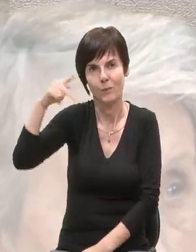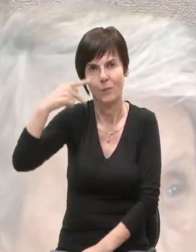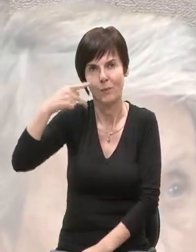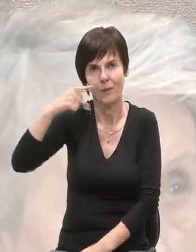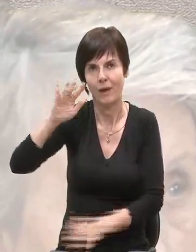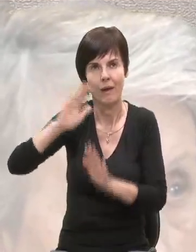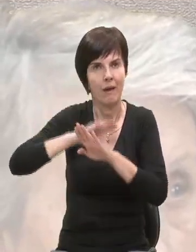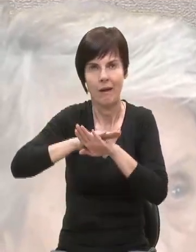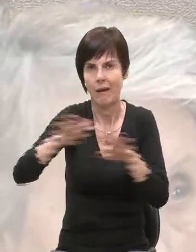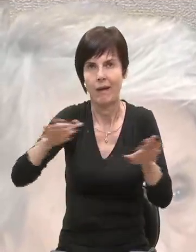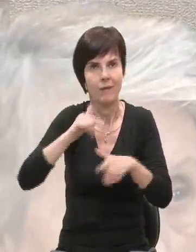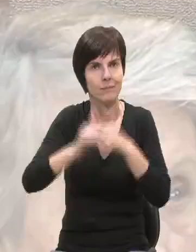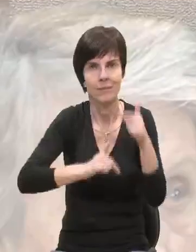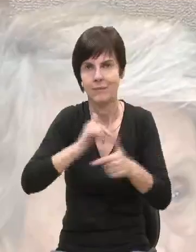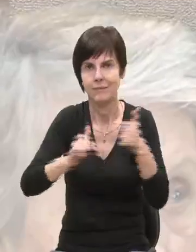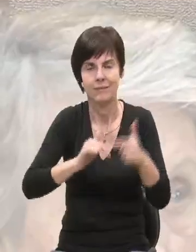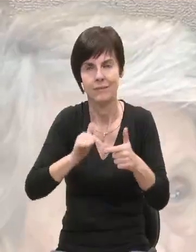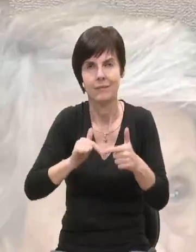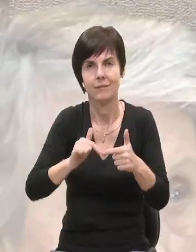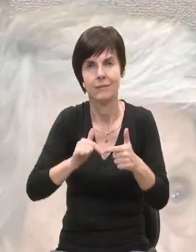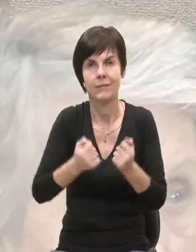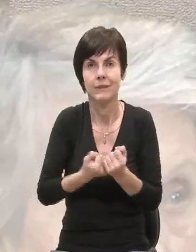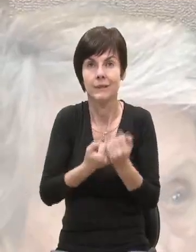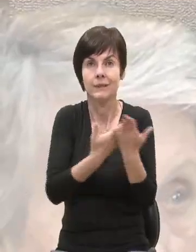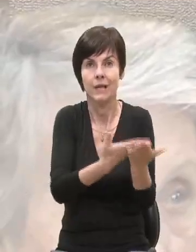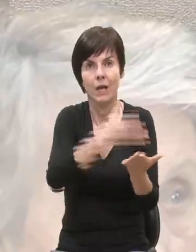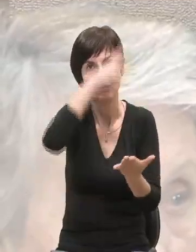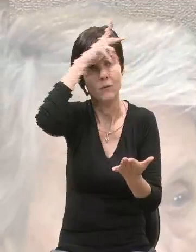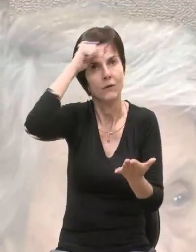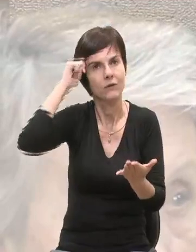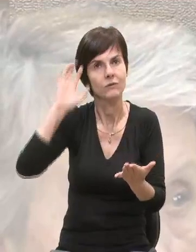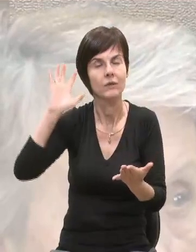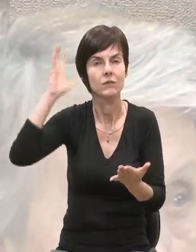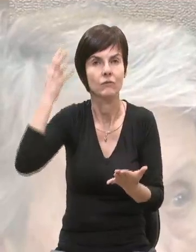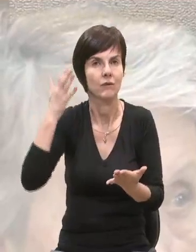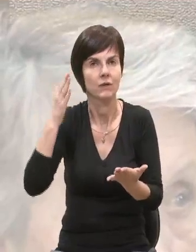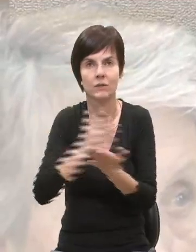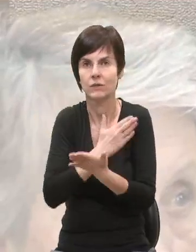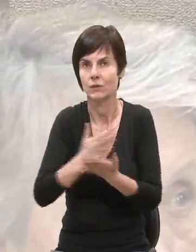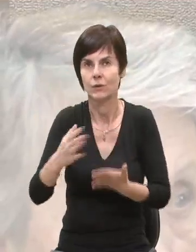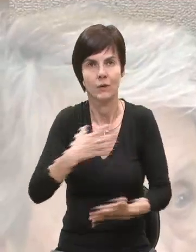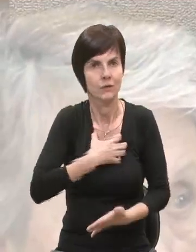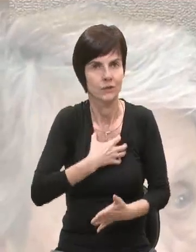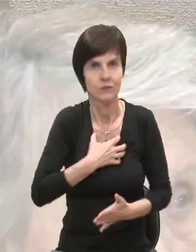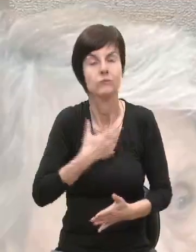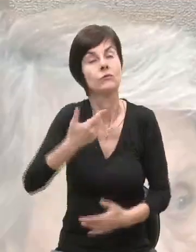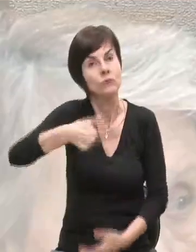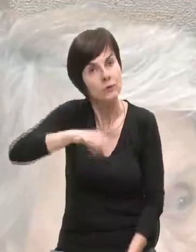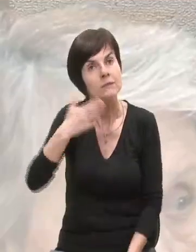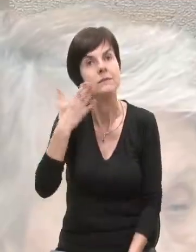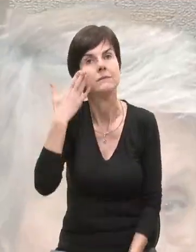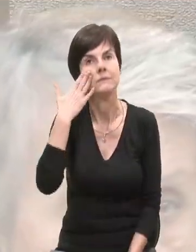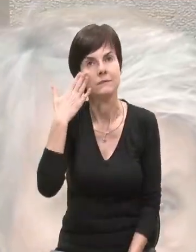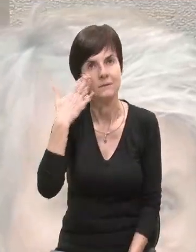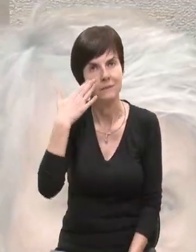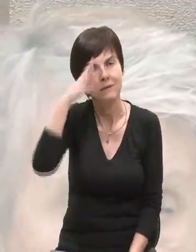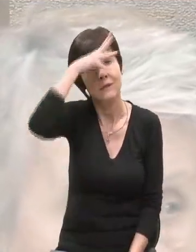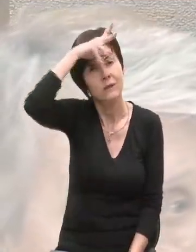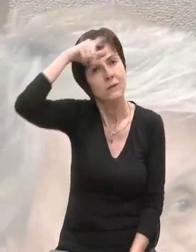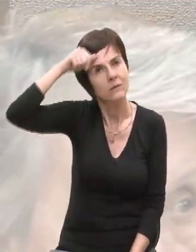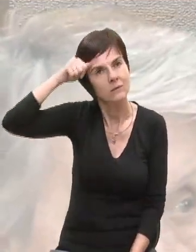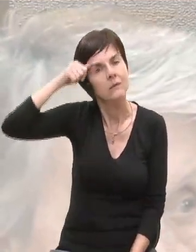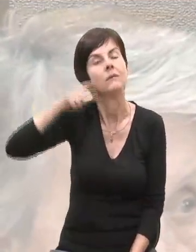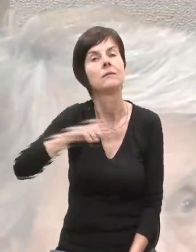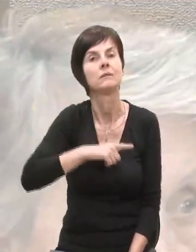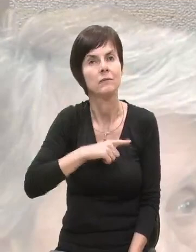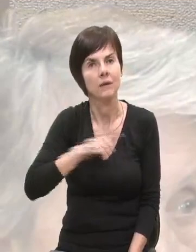serviço e colocar a situação para o município resolver do dia para a noite. Sabemos que o município, diante de